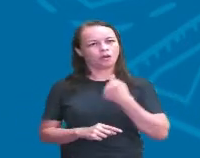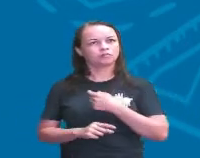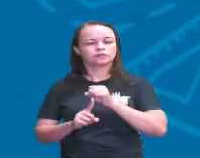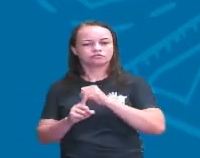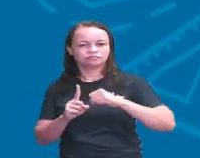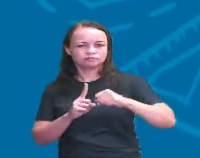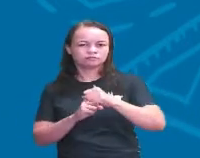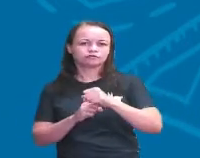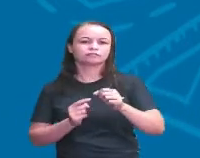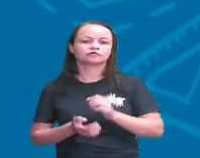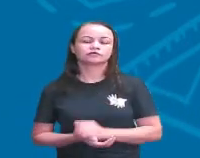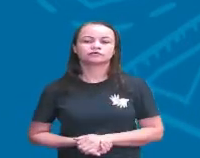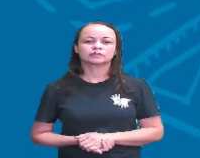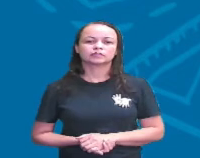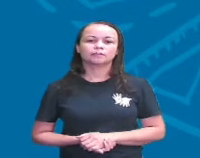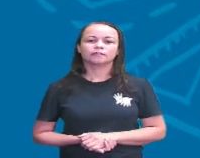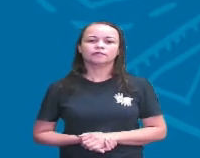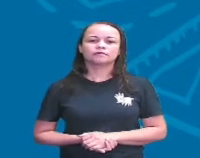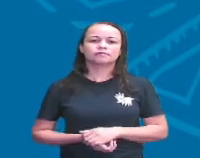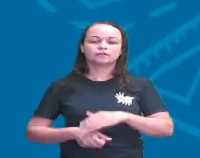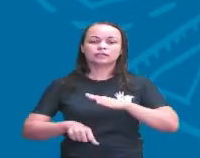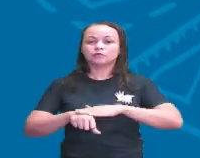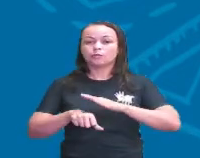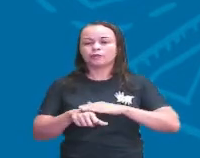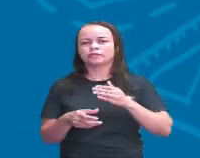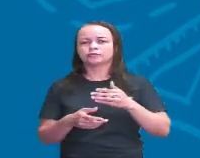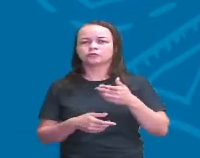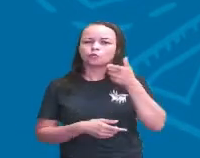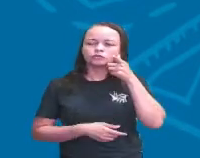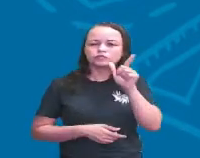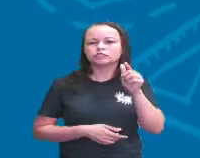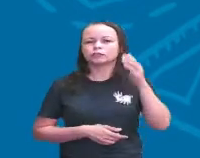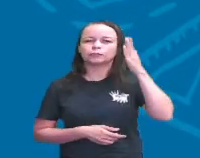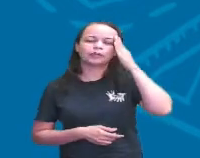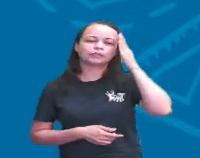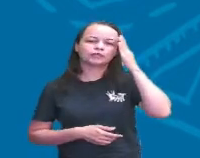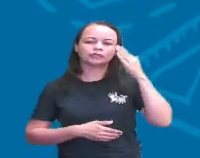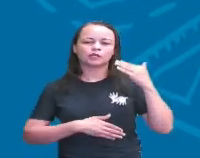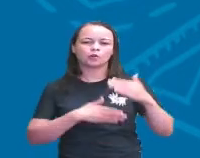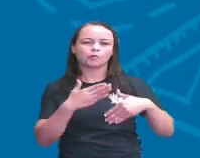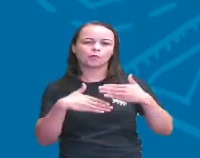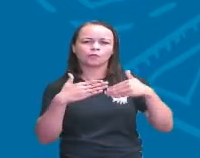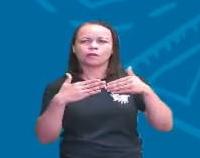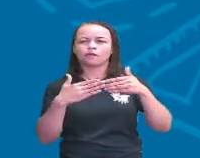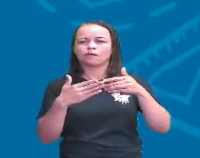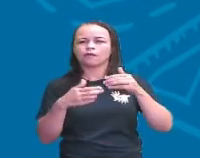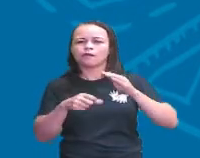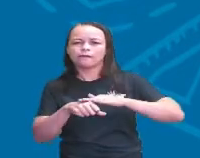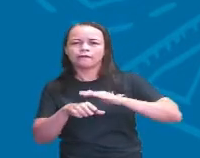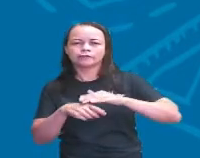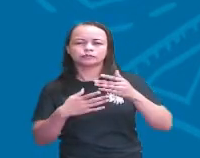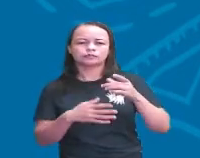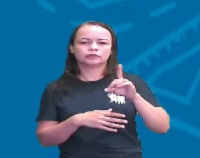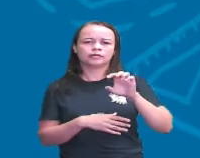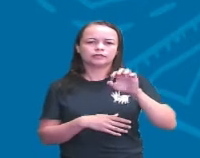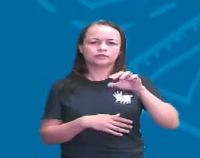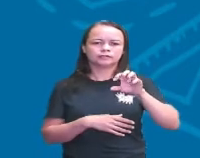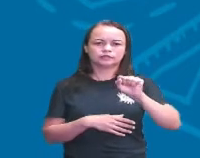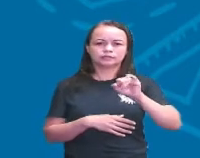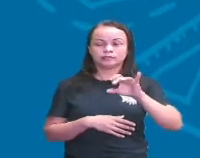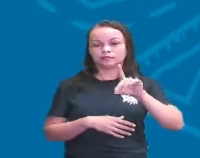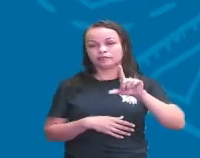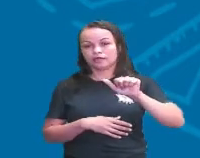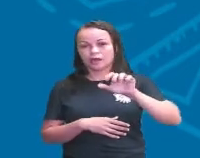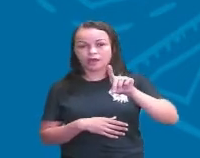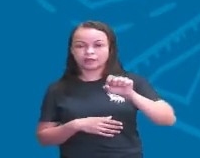Vejam, a partir do momento que eles conseguiram compreender o conceito de densidade, conseguiu produzir barcos e